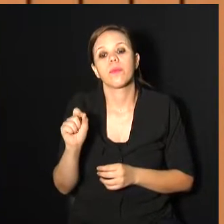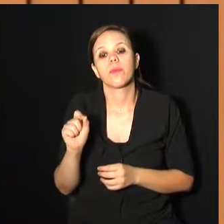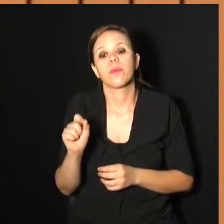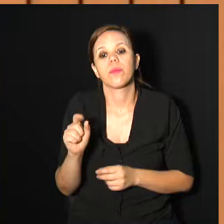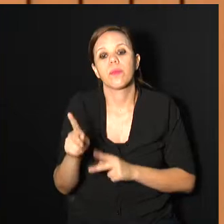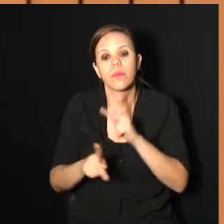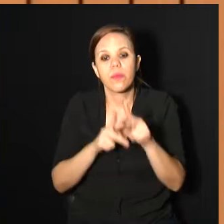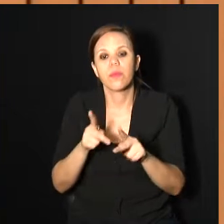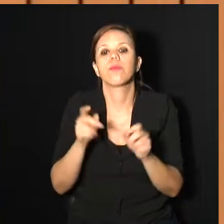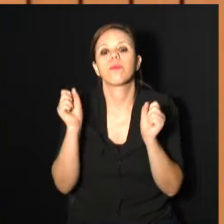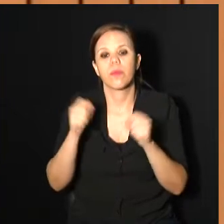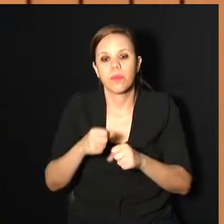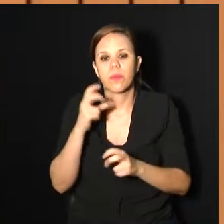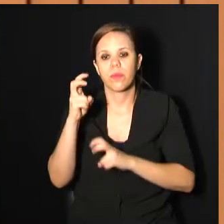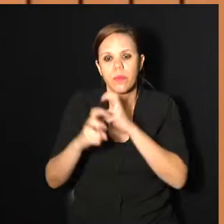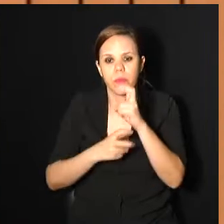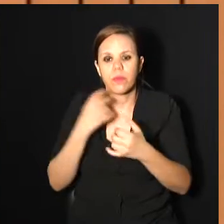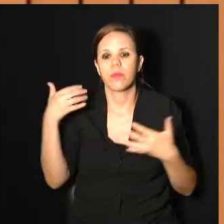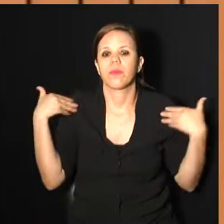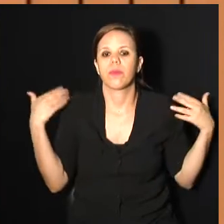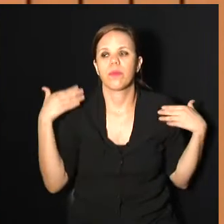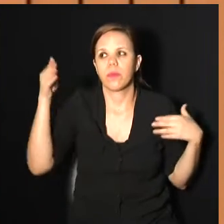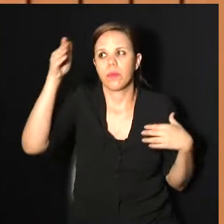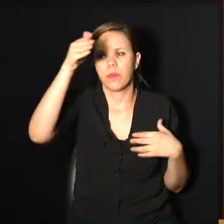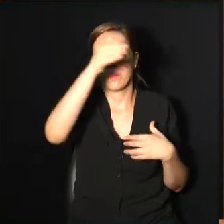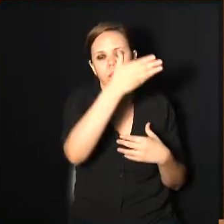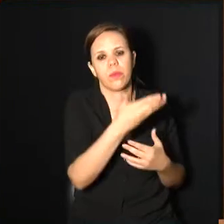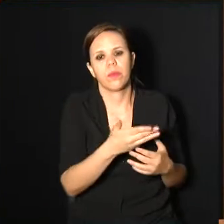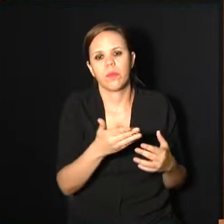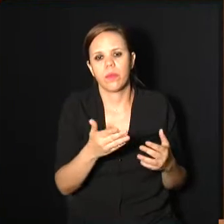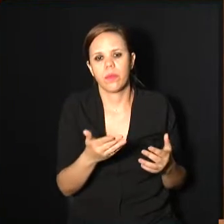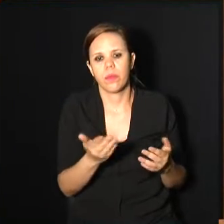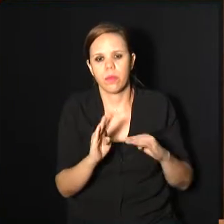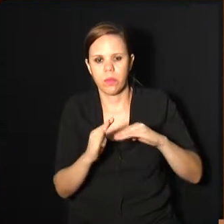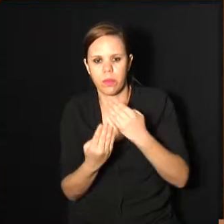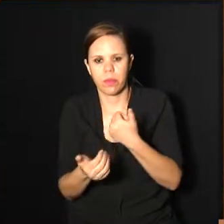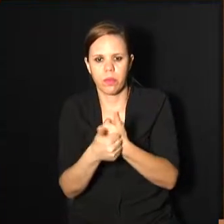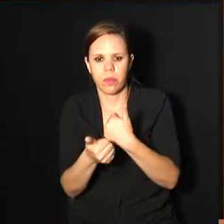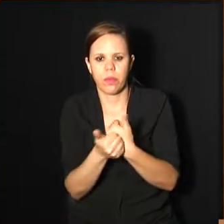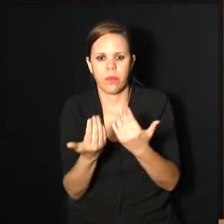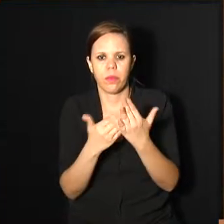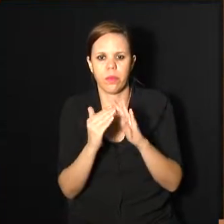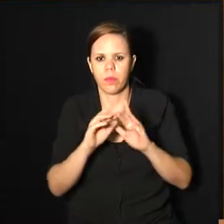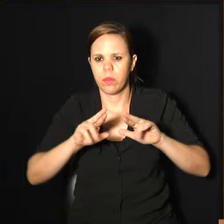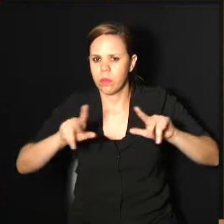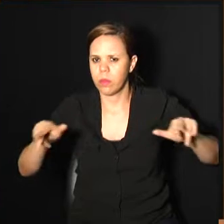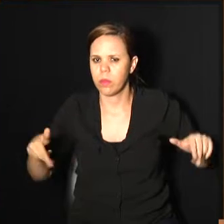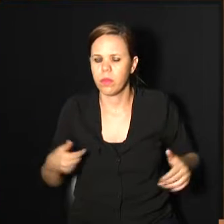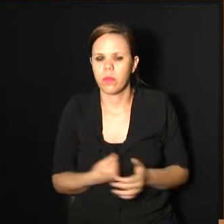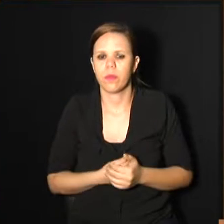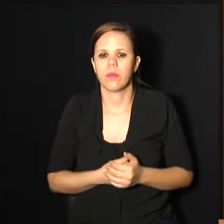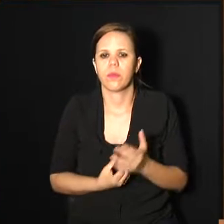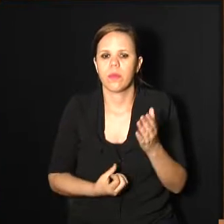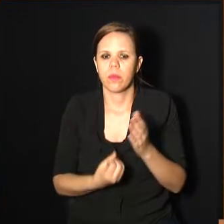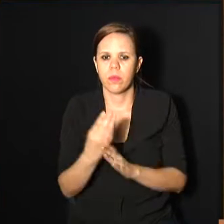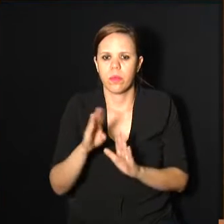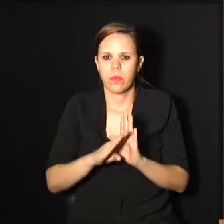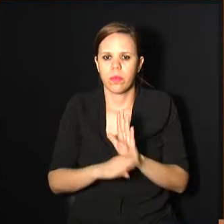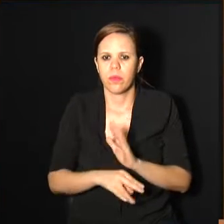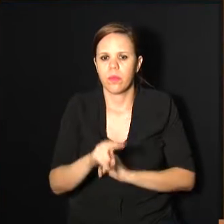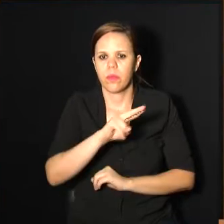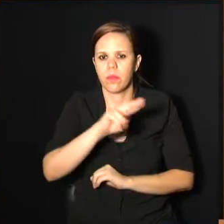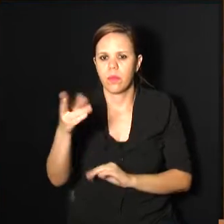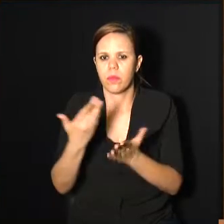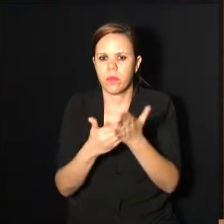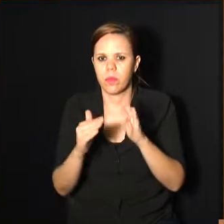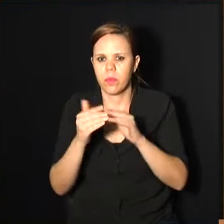lazer para comunidades próximas às escolas. Ele cria um programa que eu dei o nome de Escola